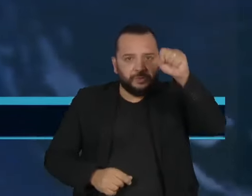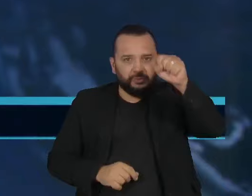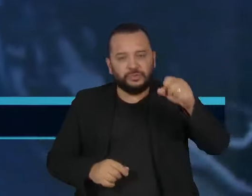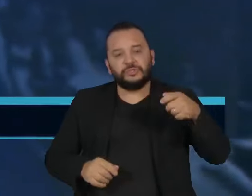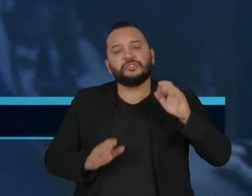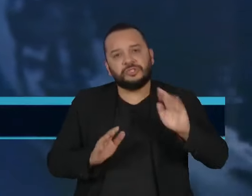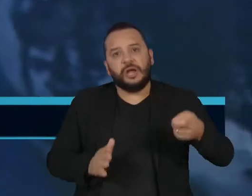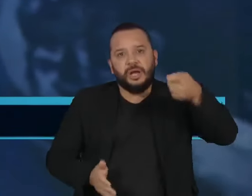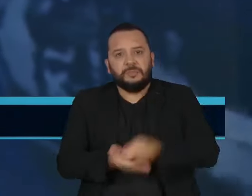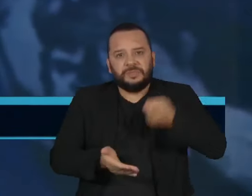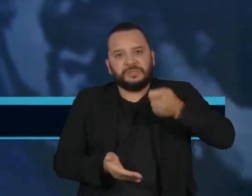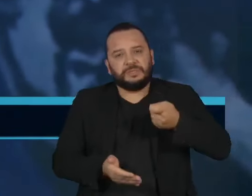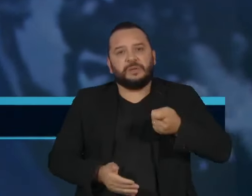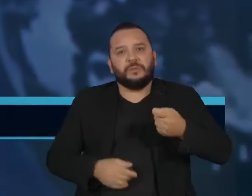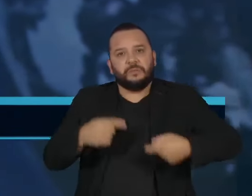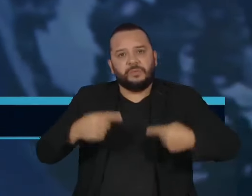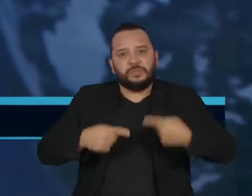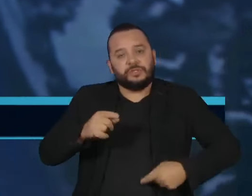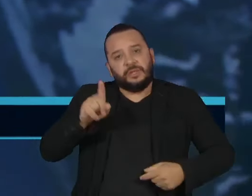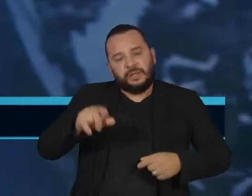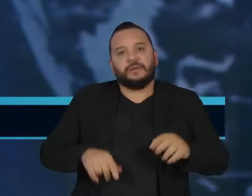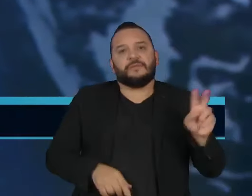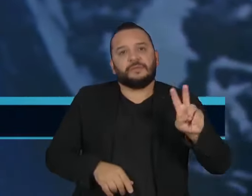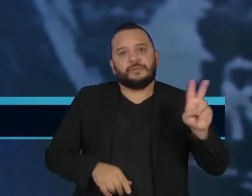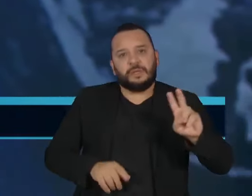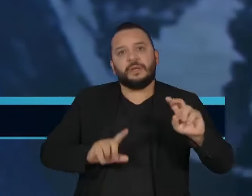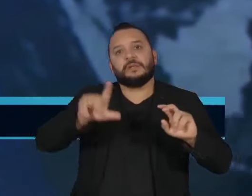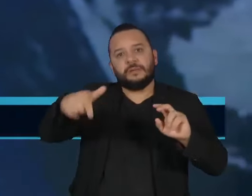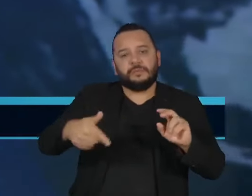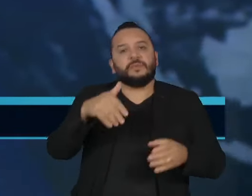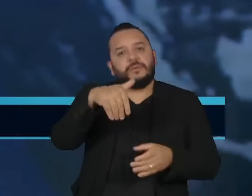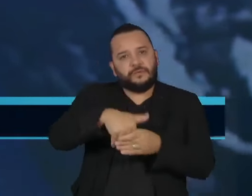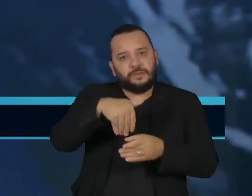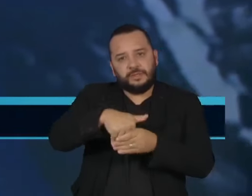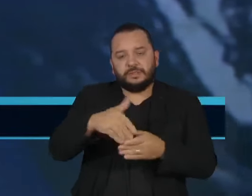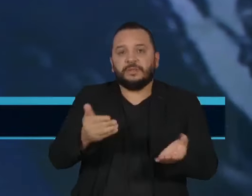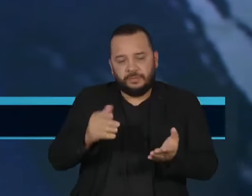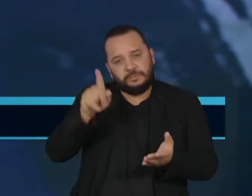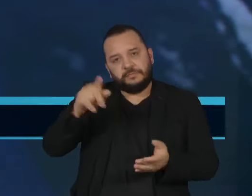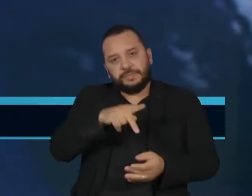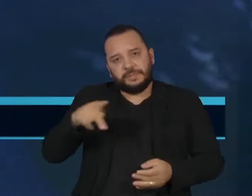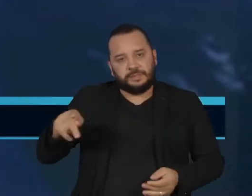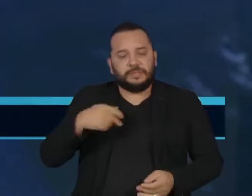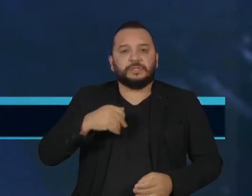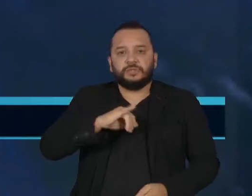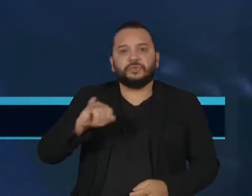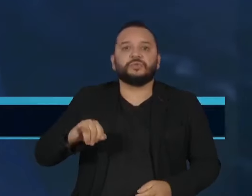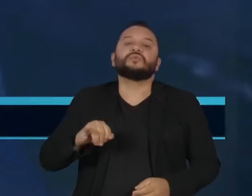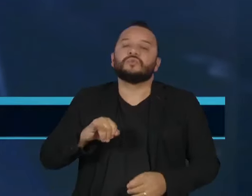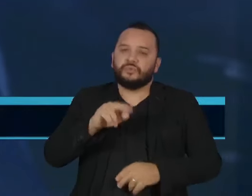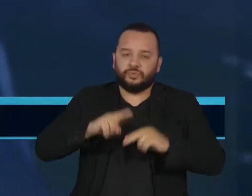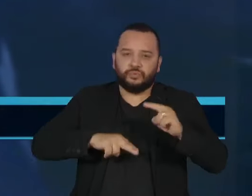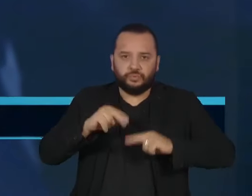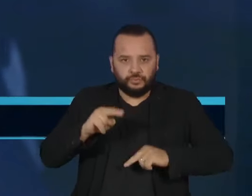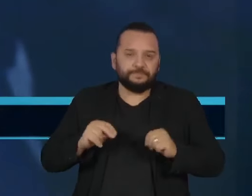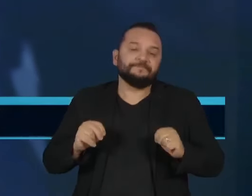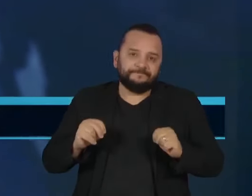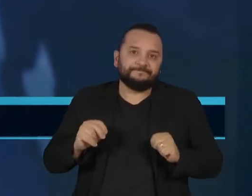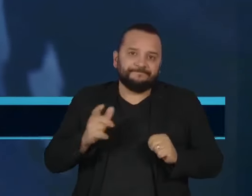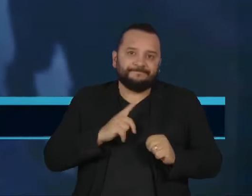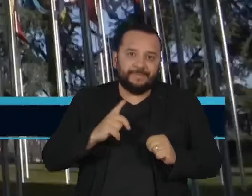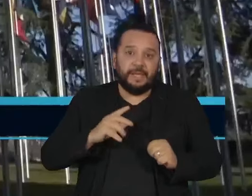repressão política na Venezuela após as eleições presidenciais em julho. De acordo com o relatório, até crianças estão sendo presas